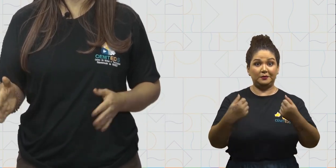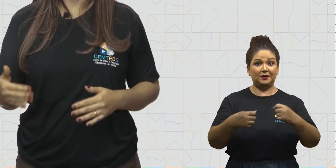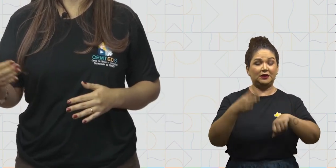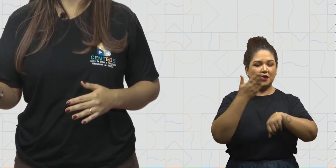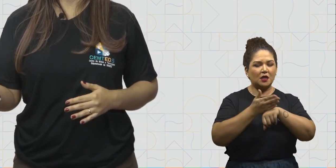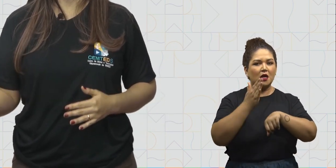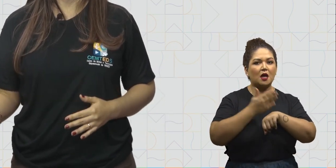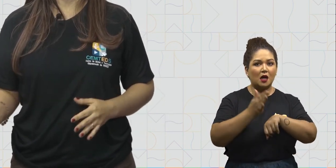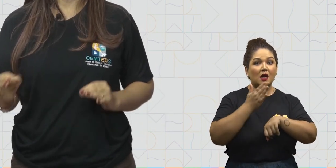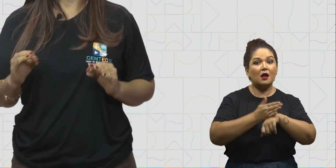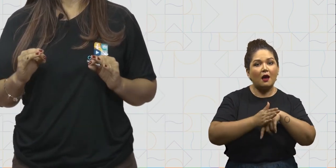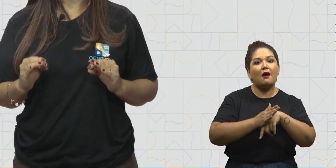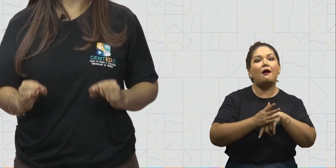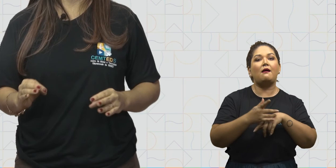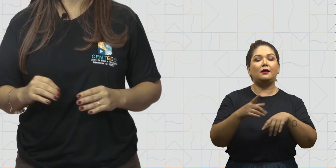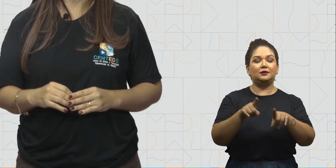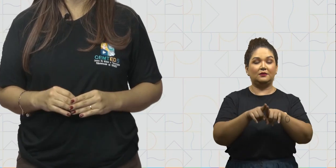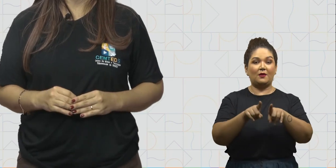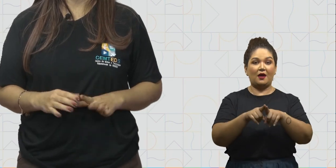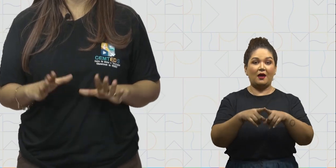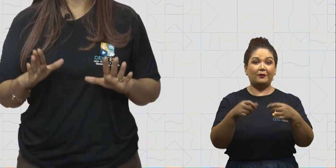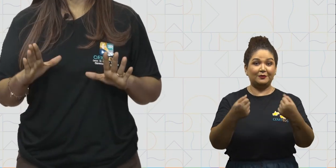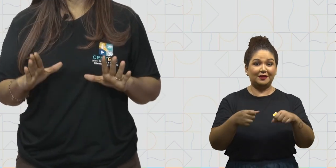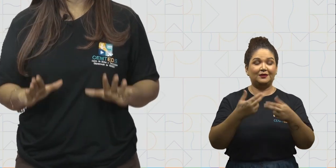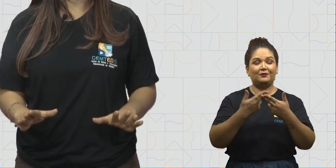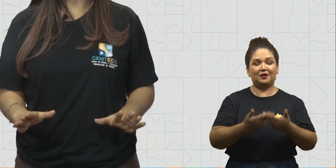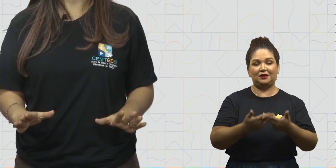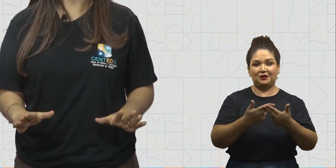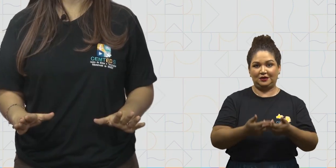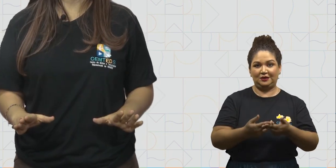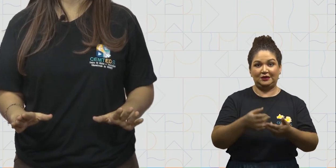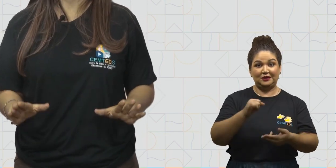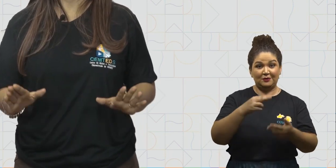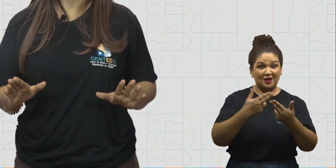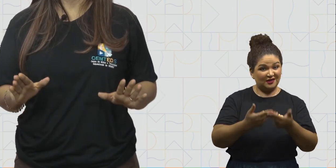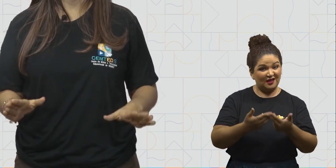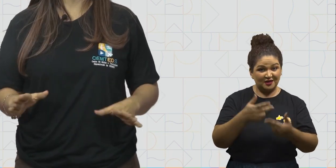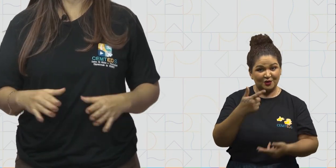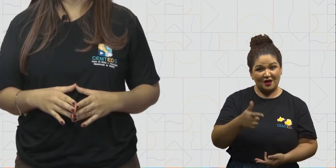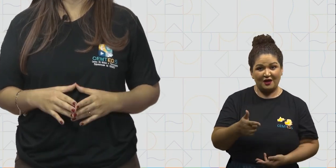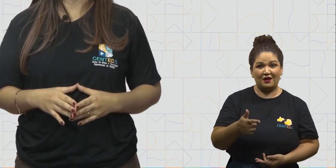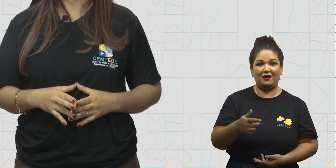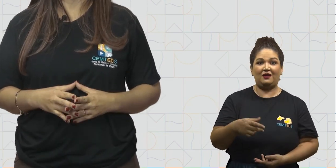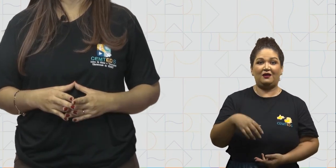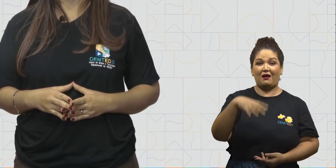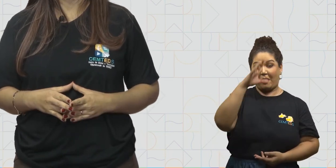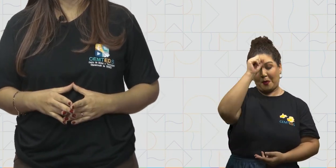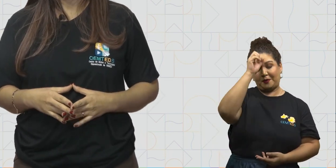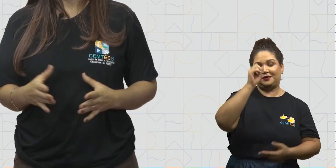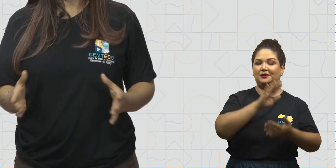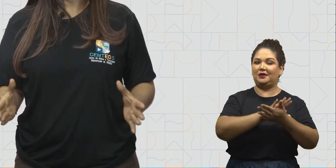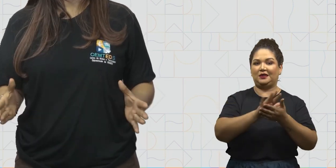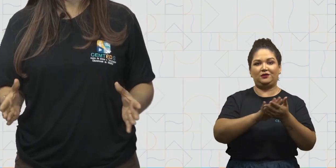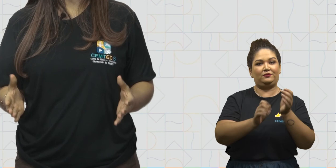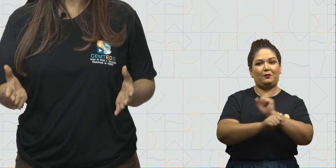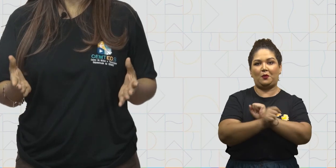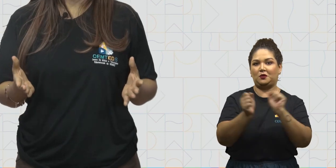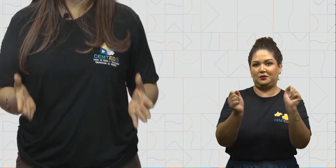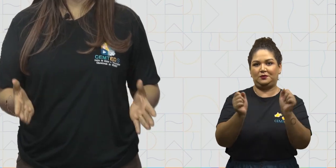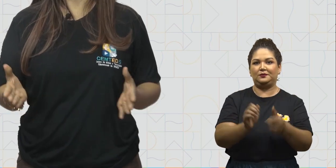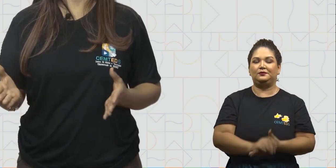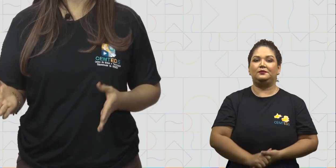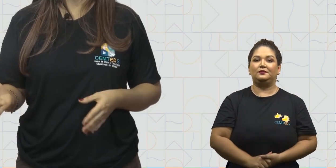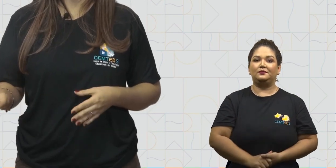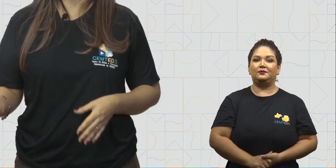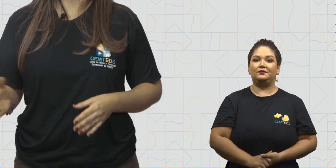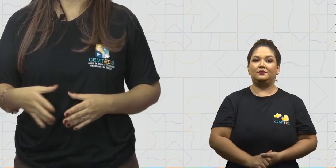preciso treinar bastante, ter paciência. Sem paciência, ninguém aprende, viu? Mas